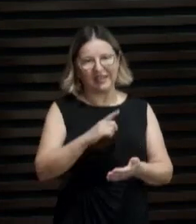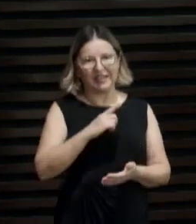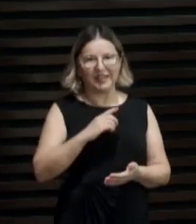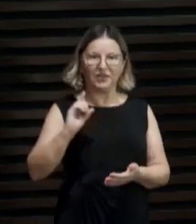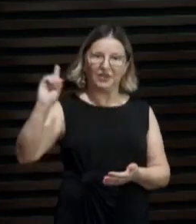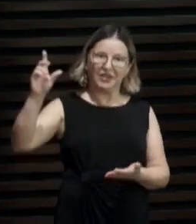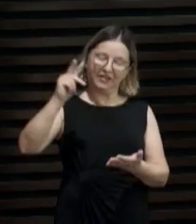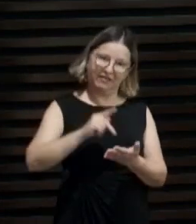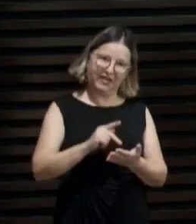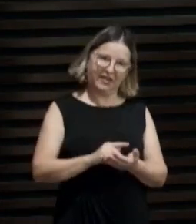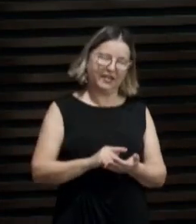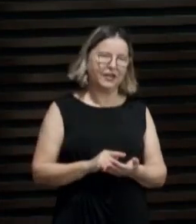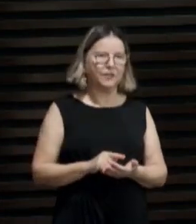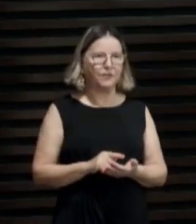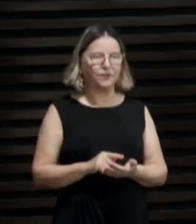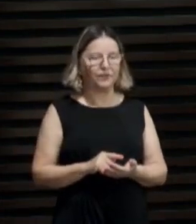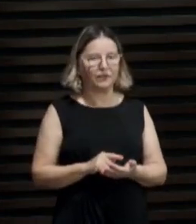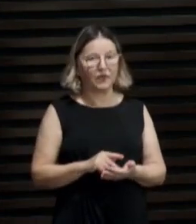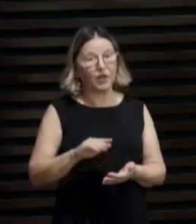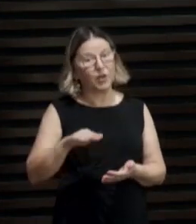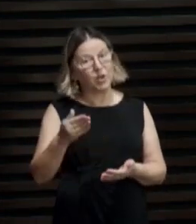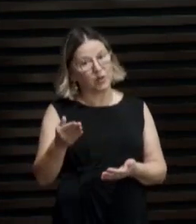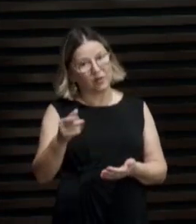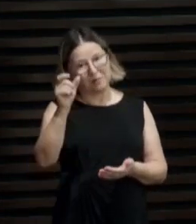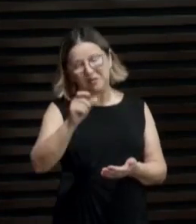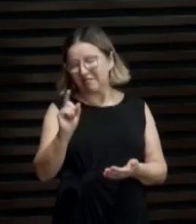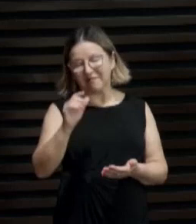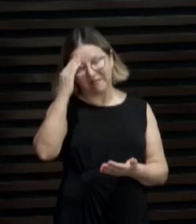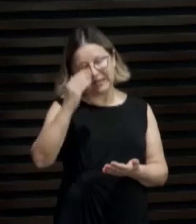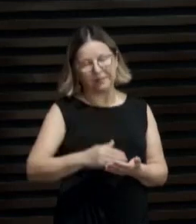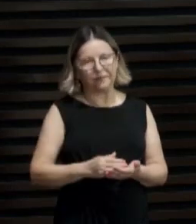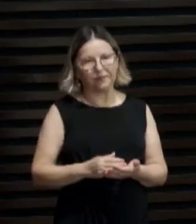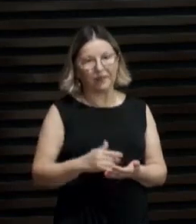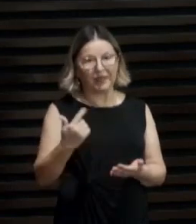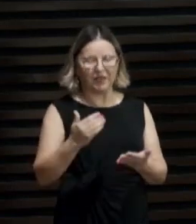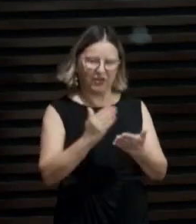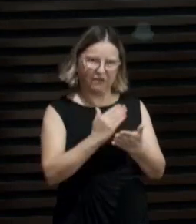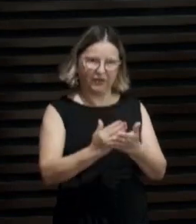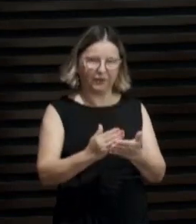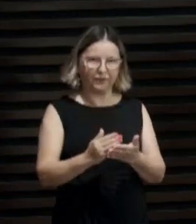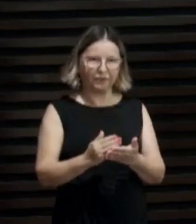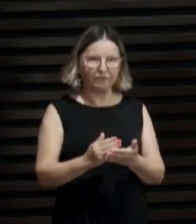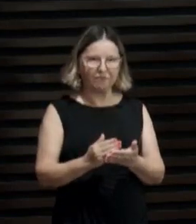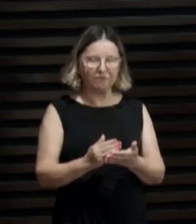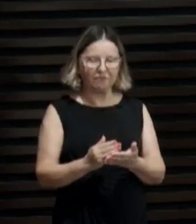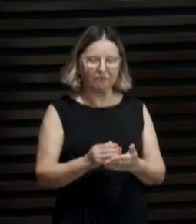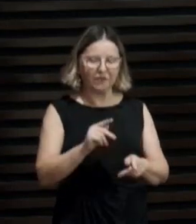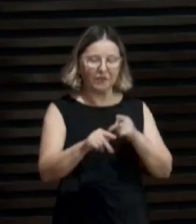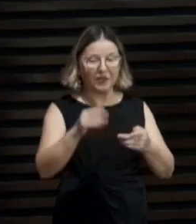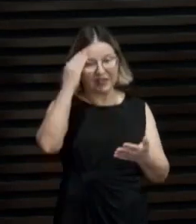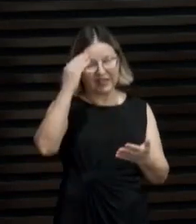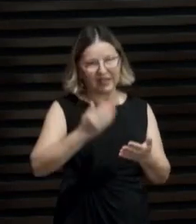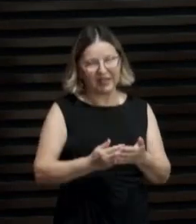grande divisão. E uma outra que não acredita nisso. E essa segunda divisão, que creem num Deus que